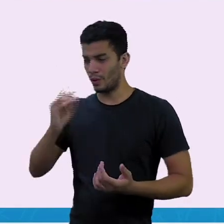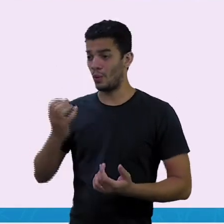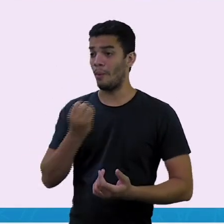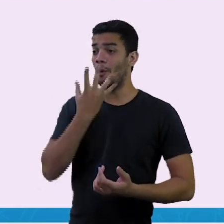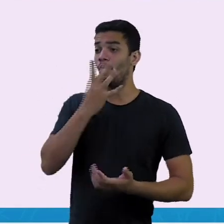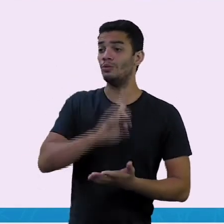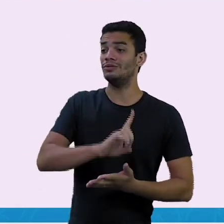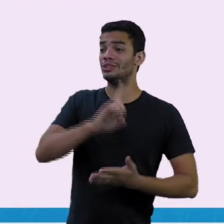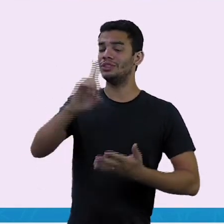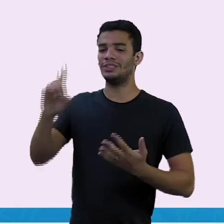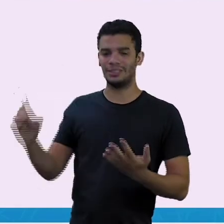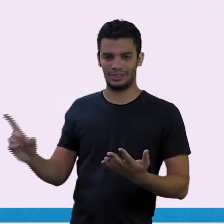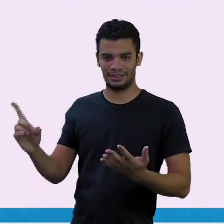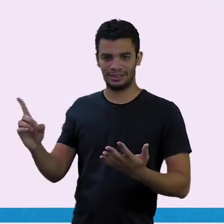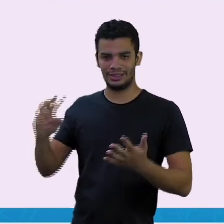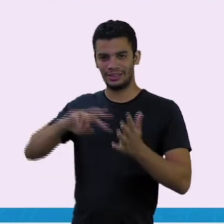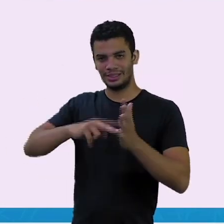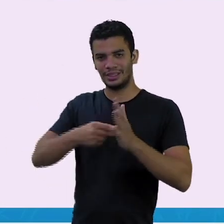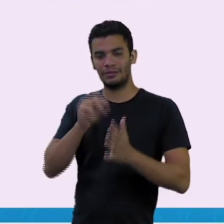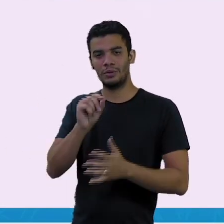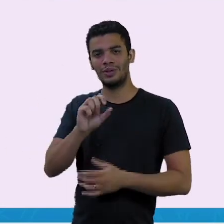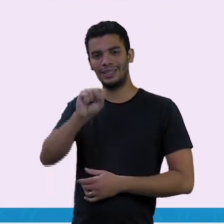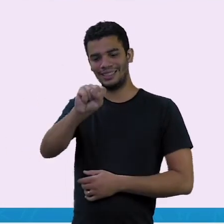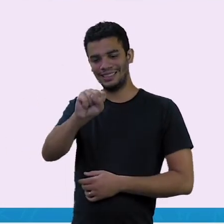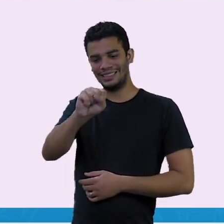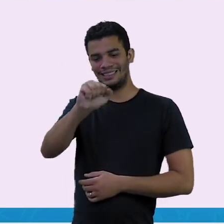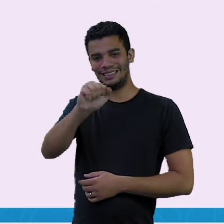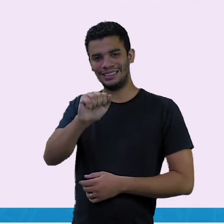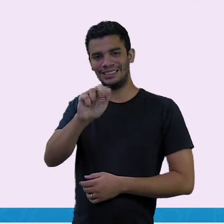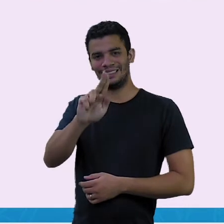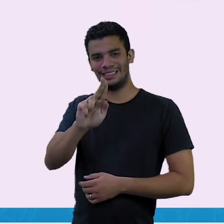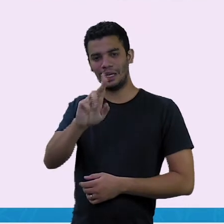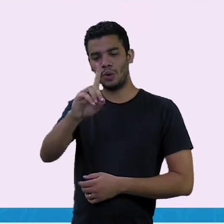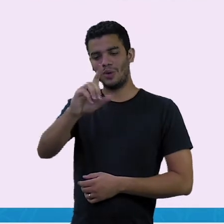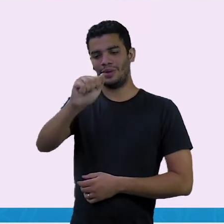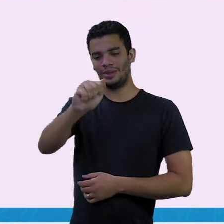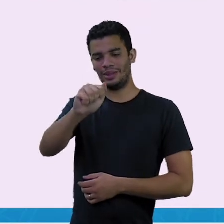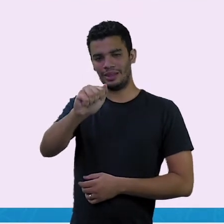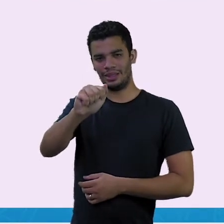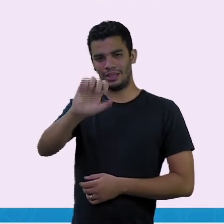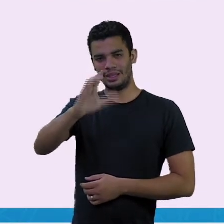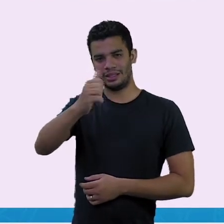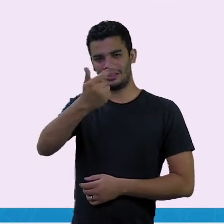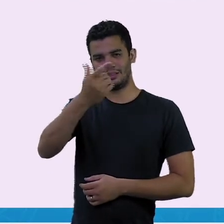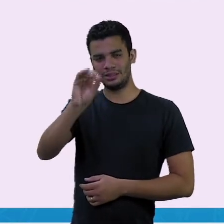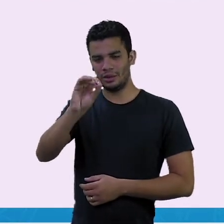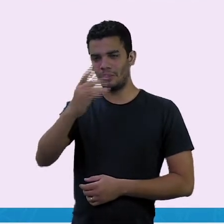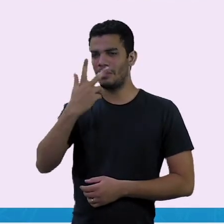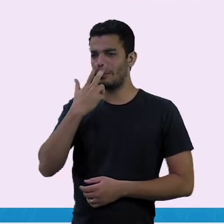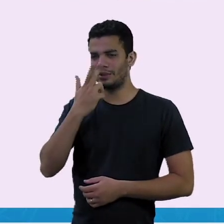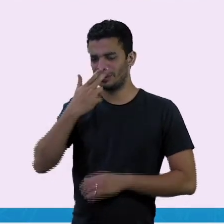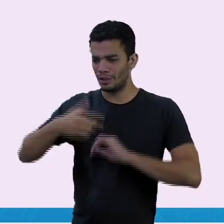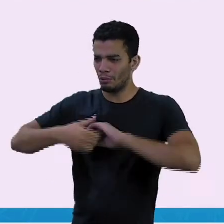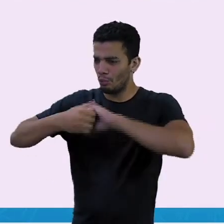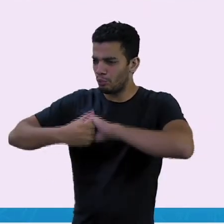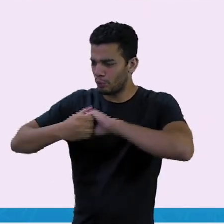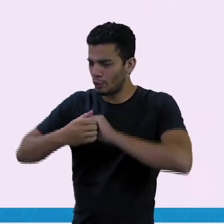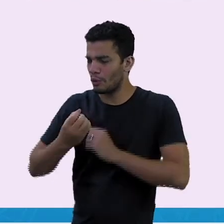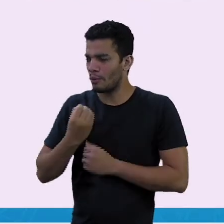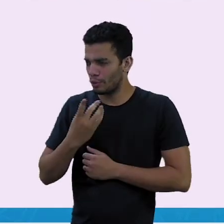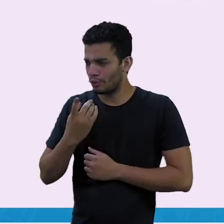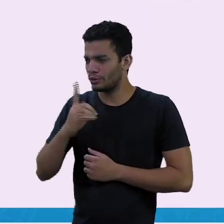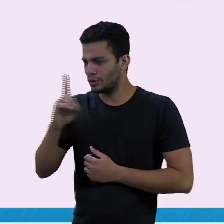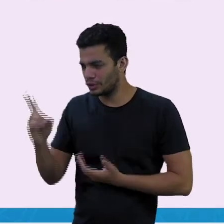bilhete. Logo em seguida, vem a mensagem principal do bilhete. Fui ao supermercado com sua